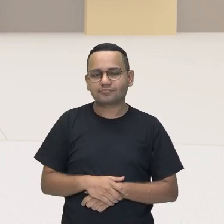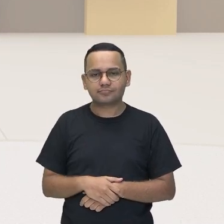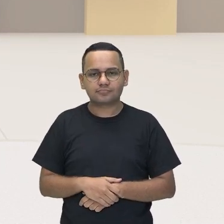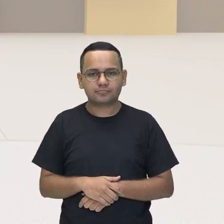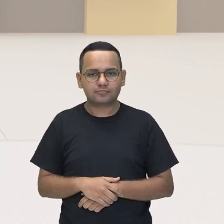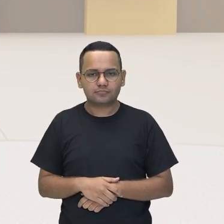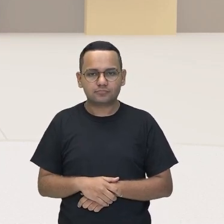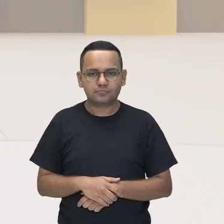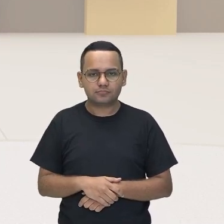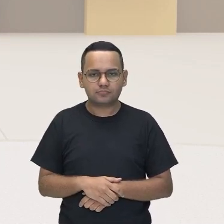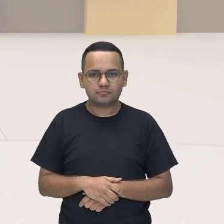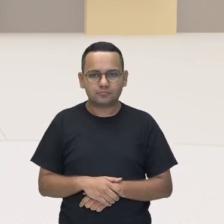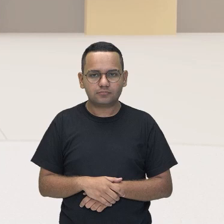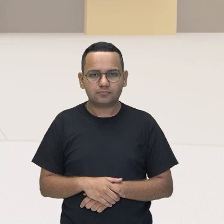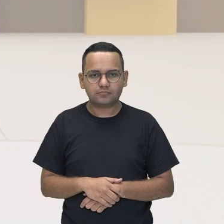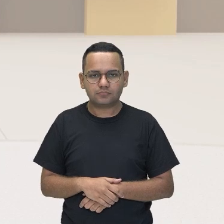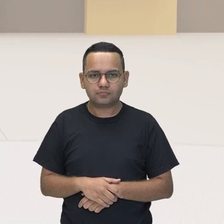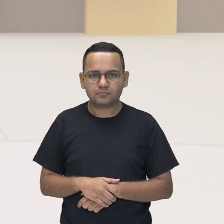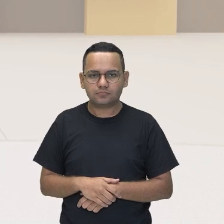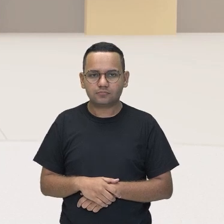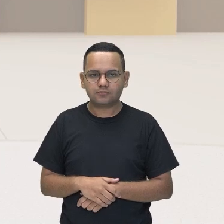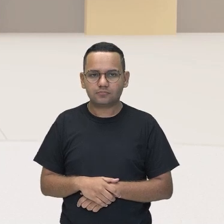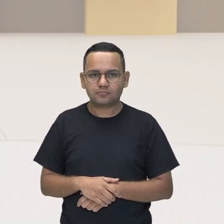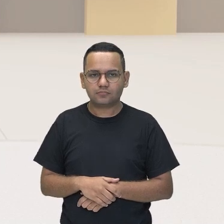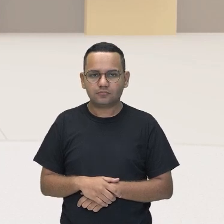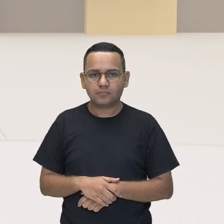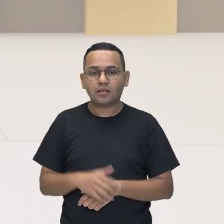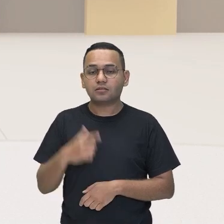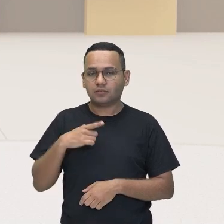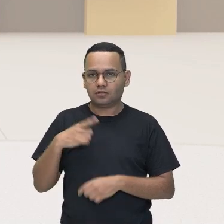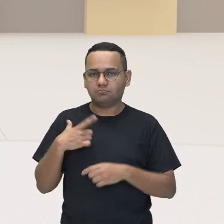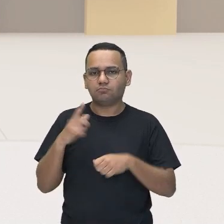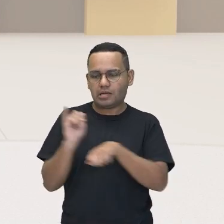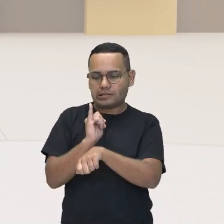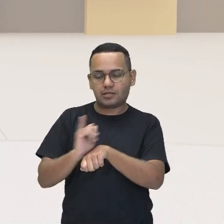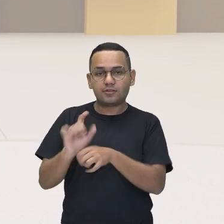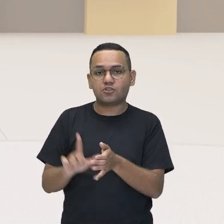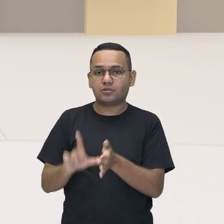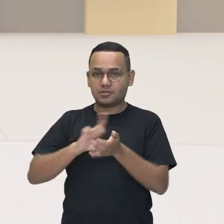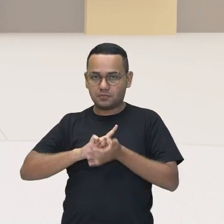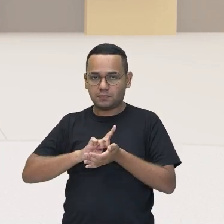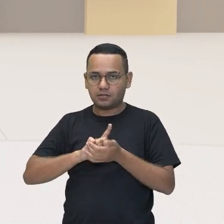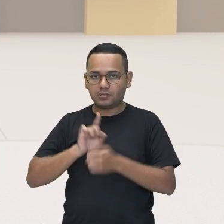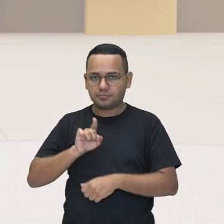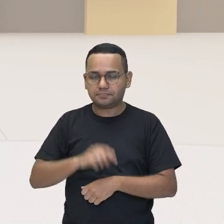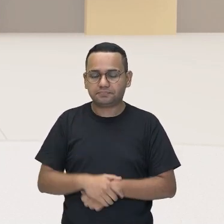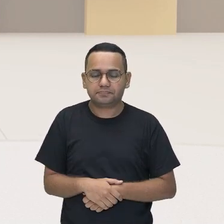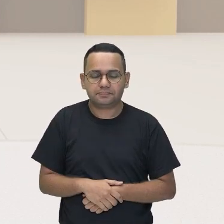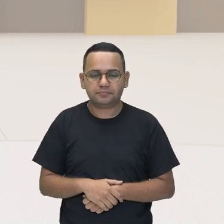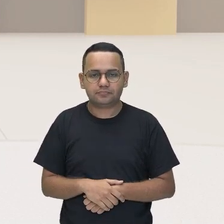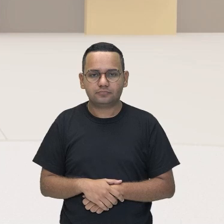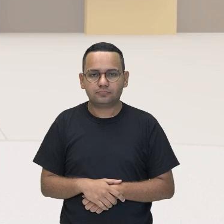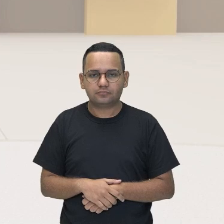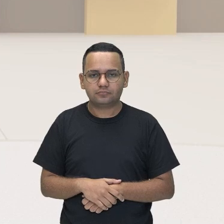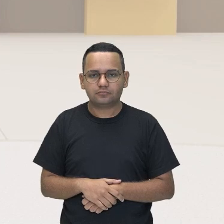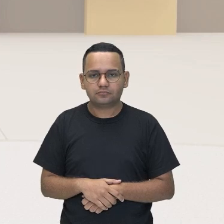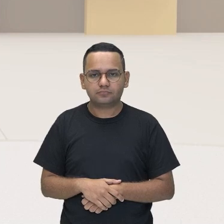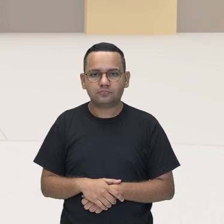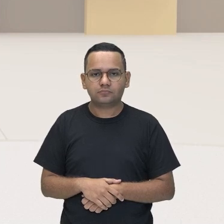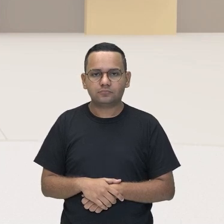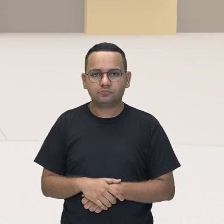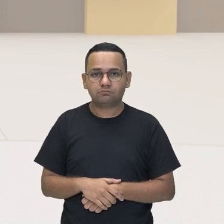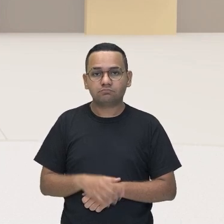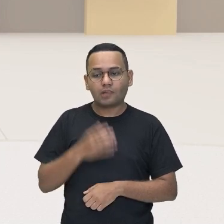receber. Então, existe também uma antecipação com relação ao 13º. Vamos ver aí. A lógica da